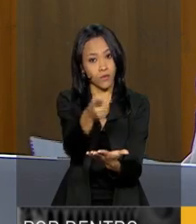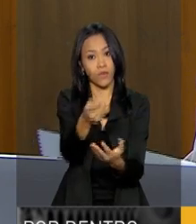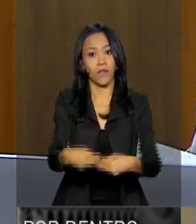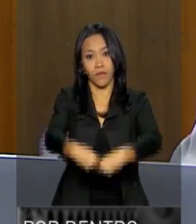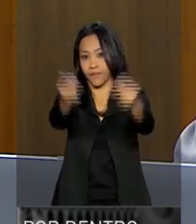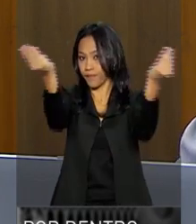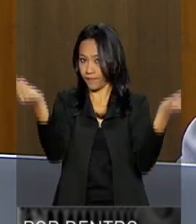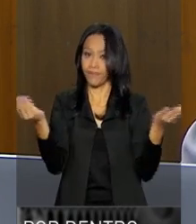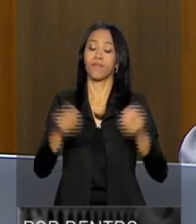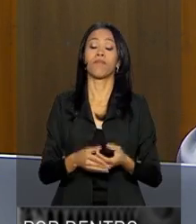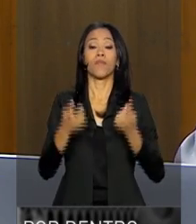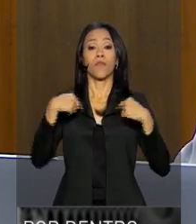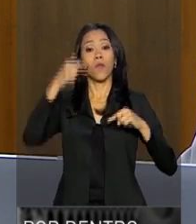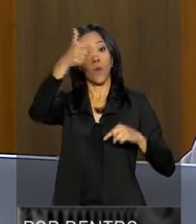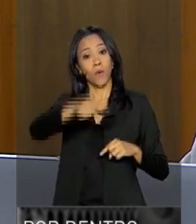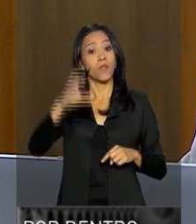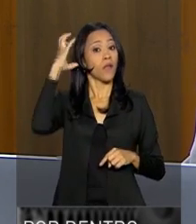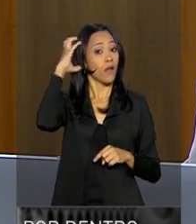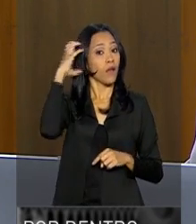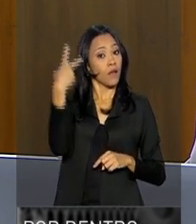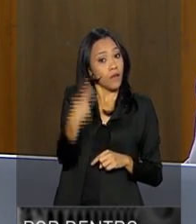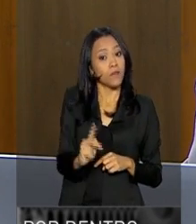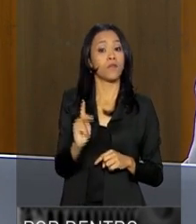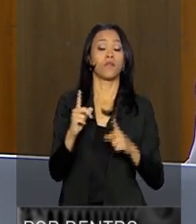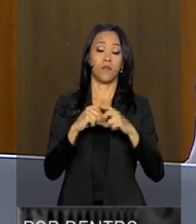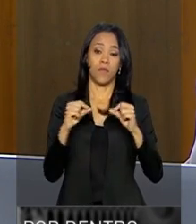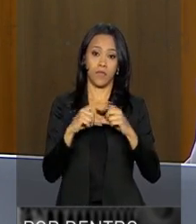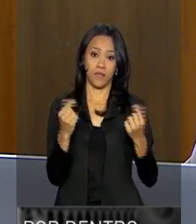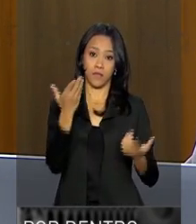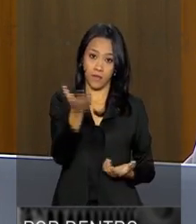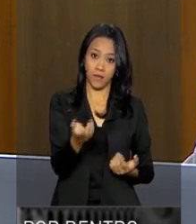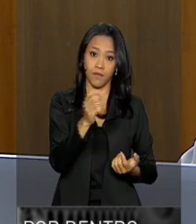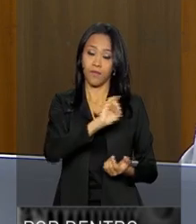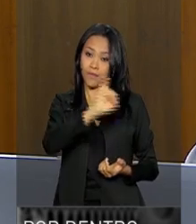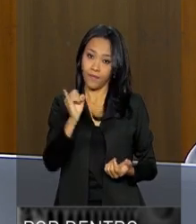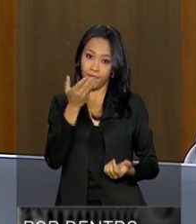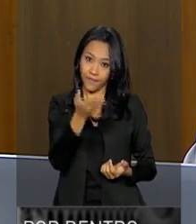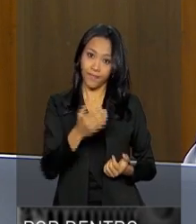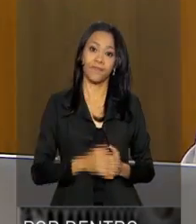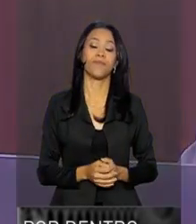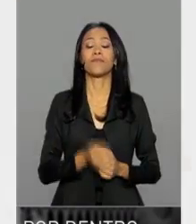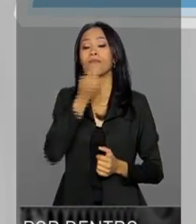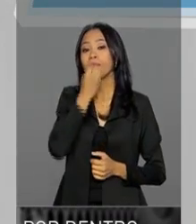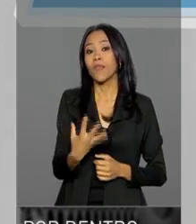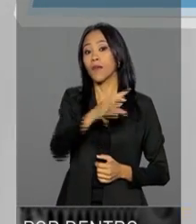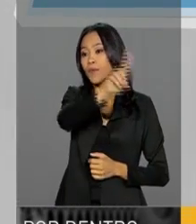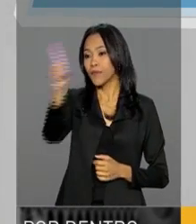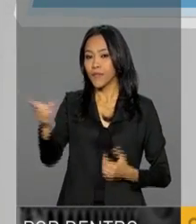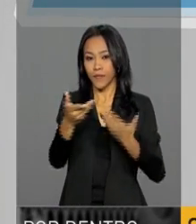participação é da rádio cbn de brasília gabriela echenique o la gabriela olá muito bom dia bom dia